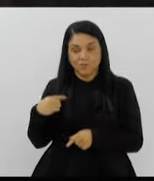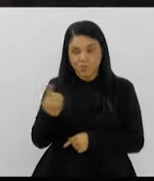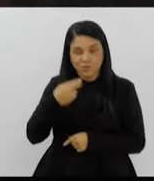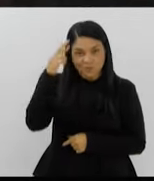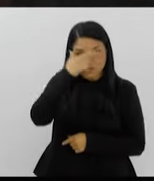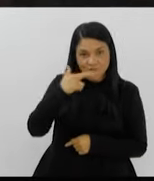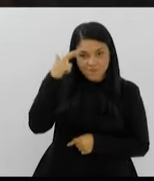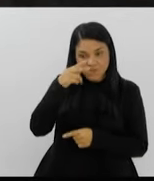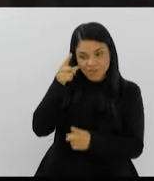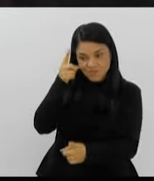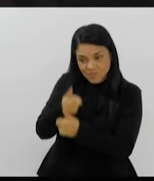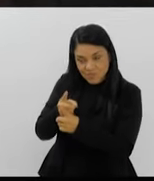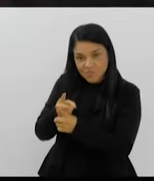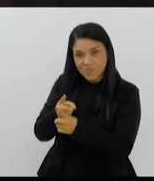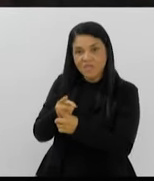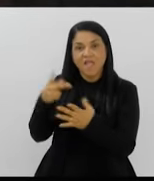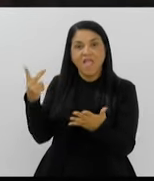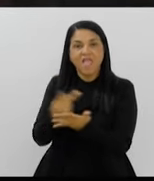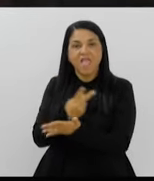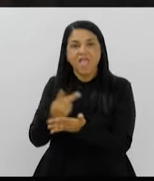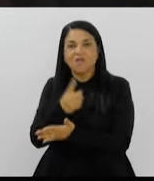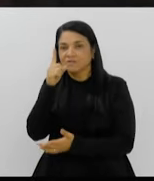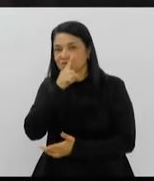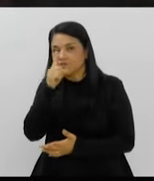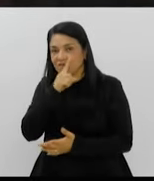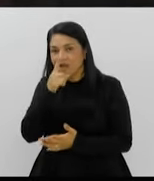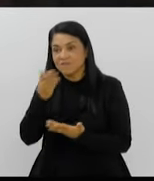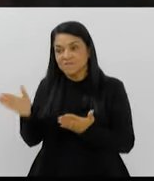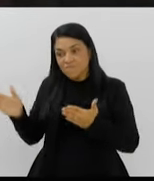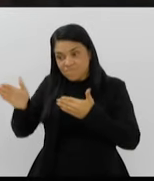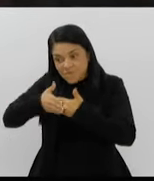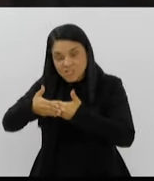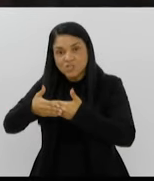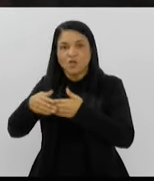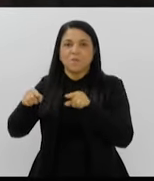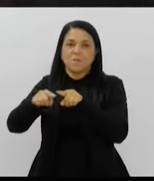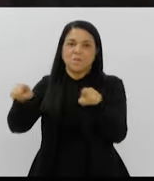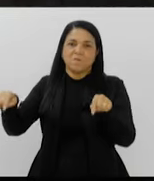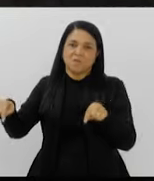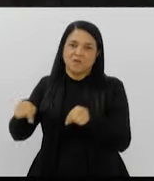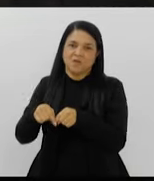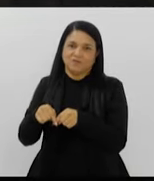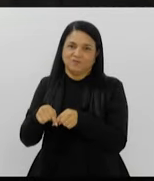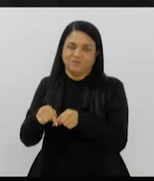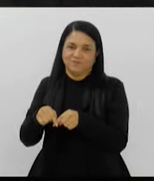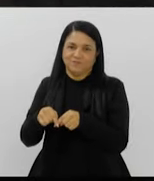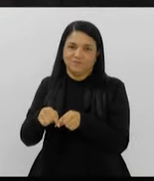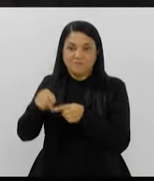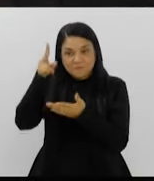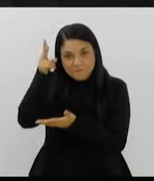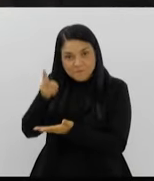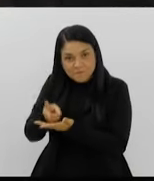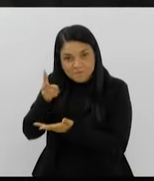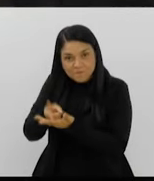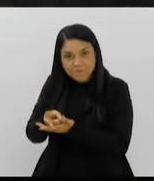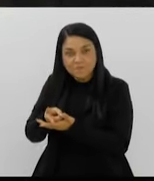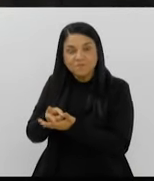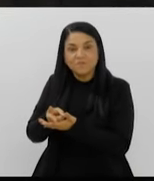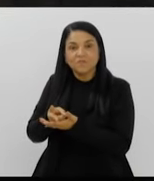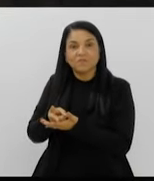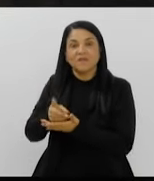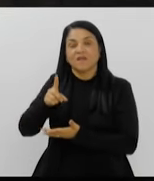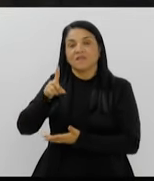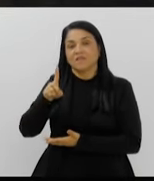nós identificamos irregularidades e lacramos esse pátio. E nesse pátio também funciona a